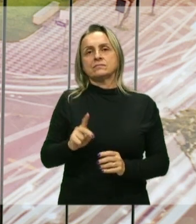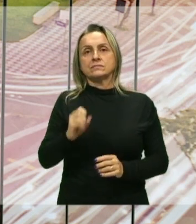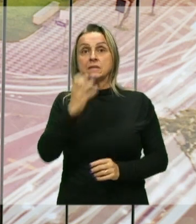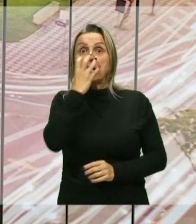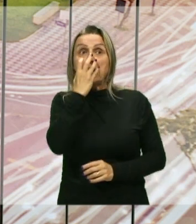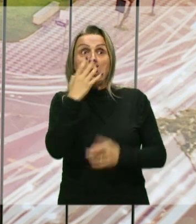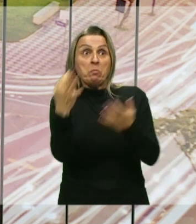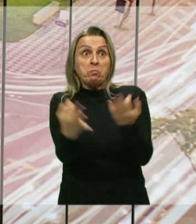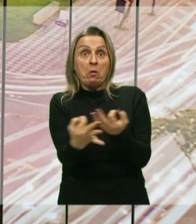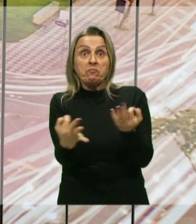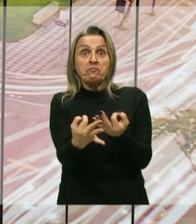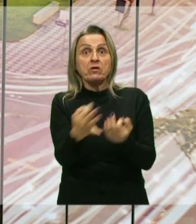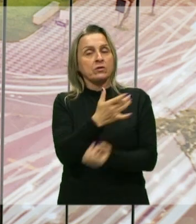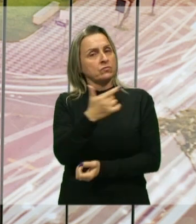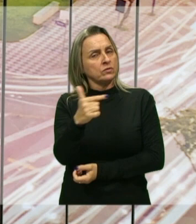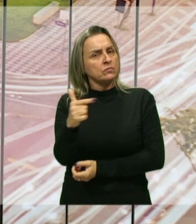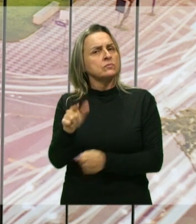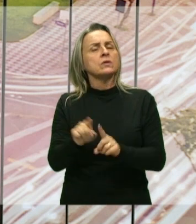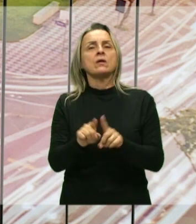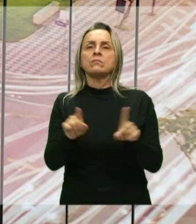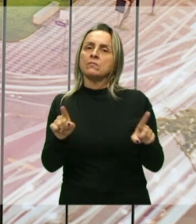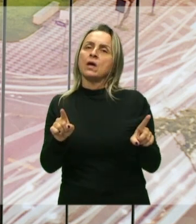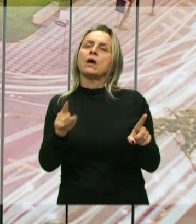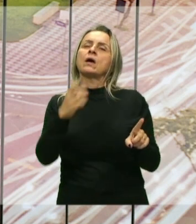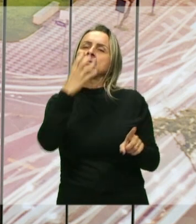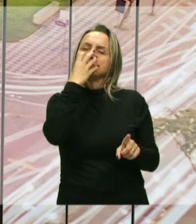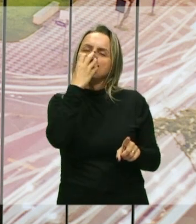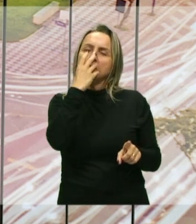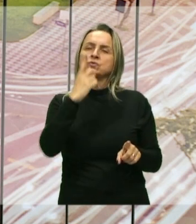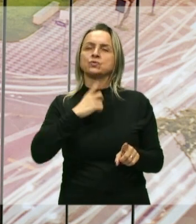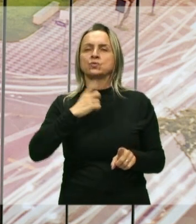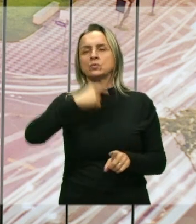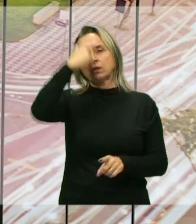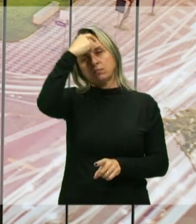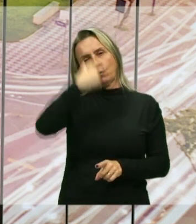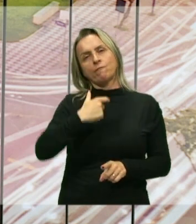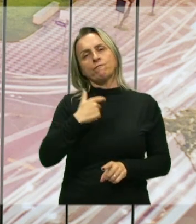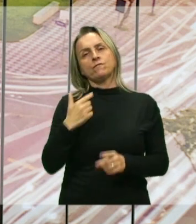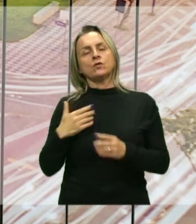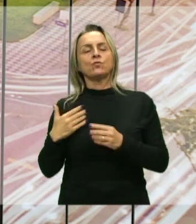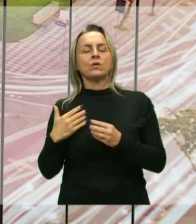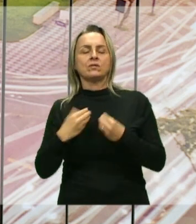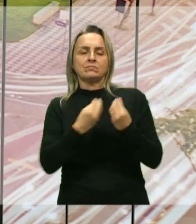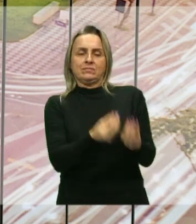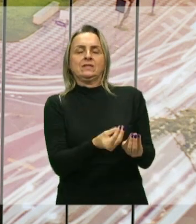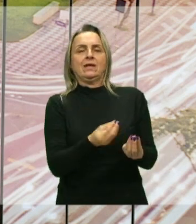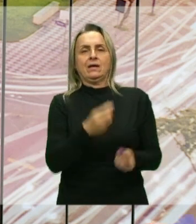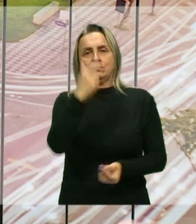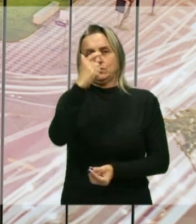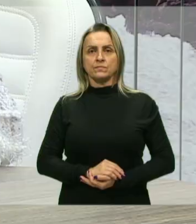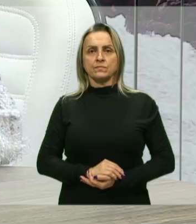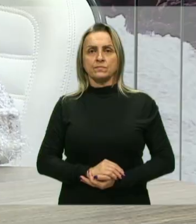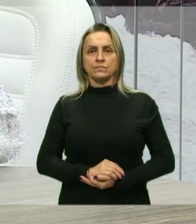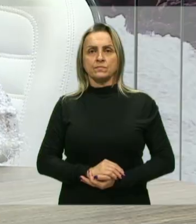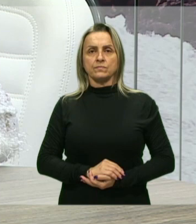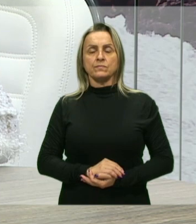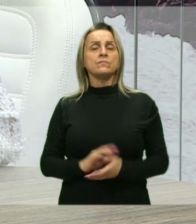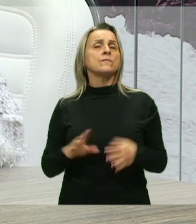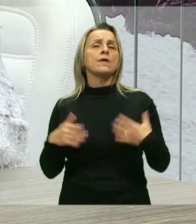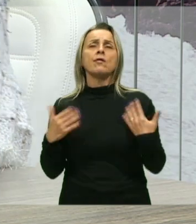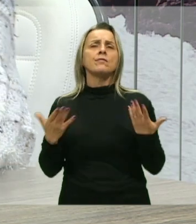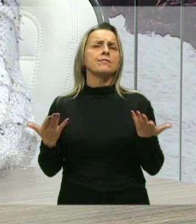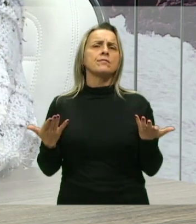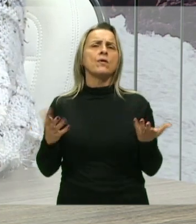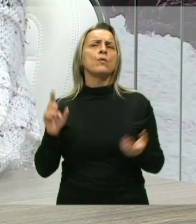que não existe, mas o cachorro que tem mais o perfil do que a gente imagina como cão-guia, a gente coloca para a pessoa, né, quando está pronto. O que acontece